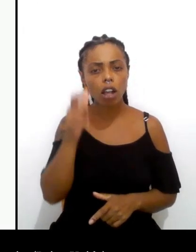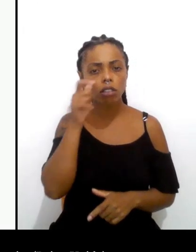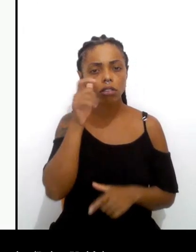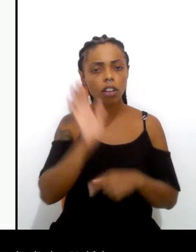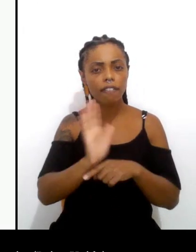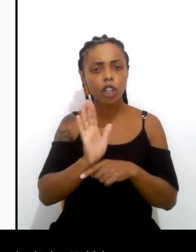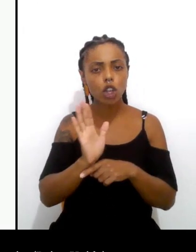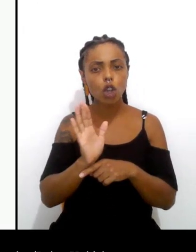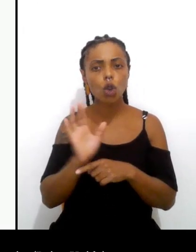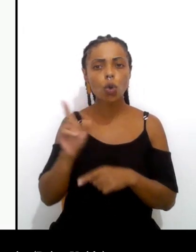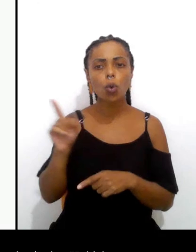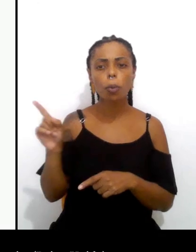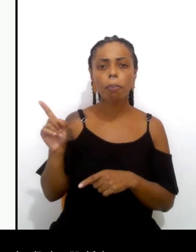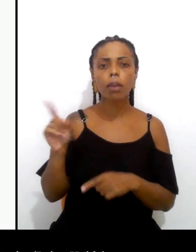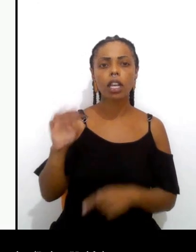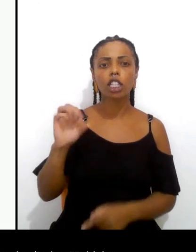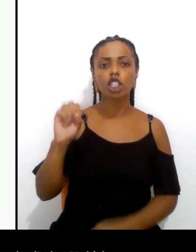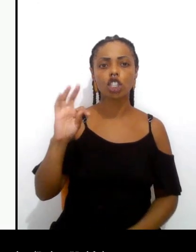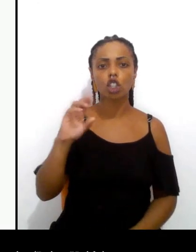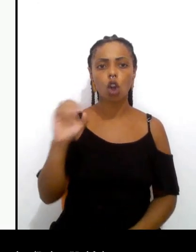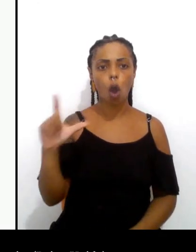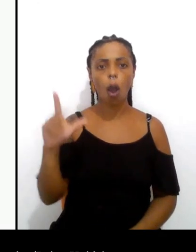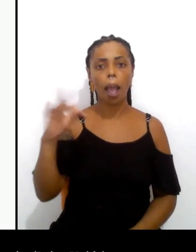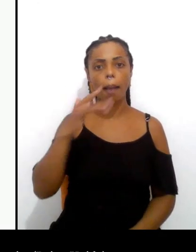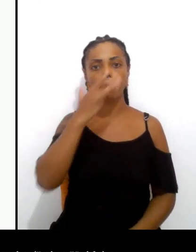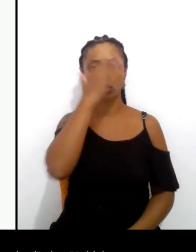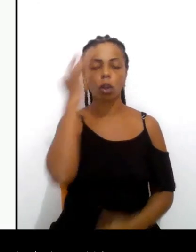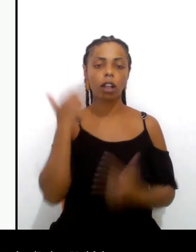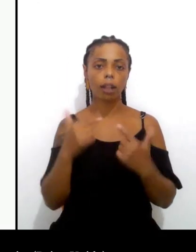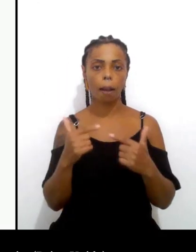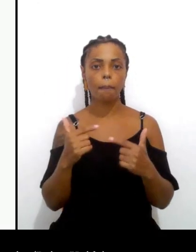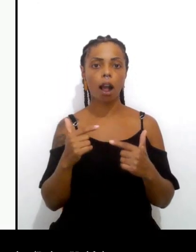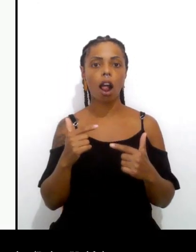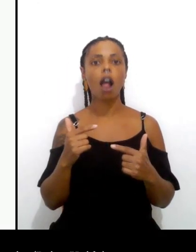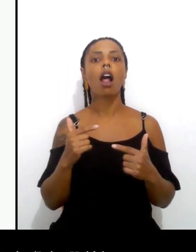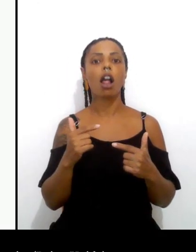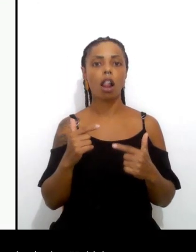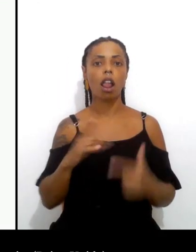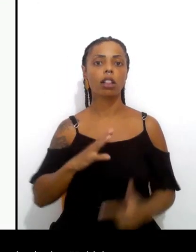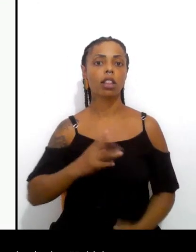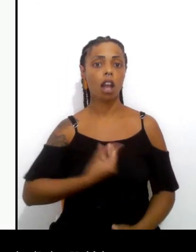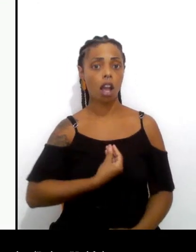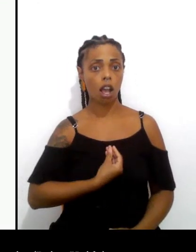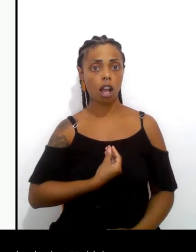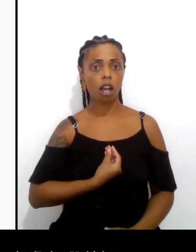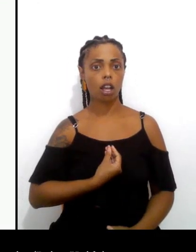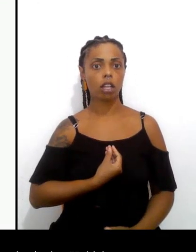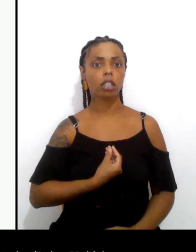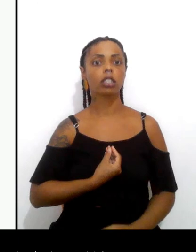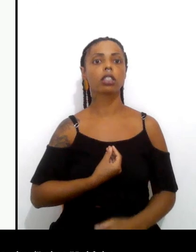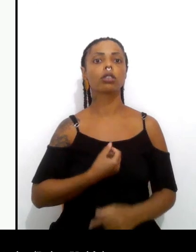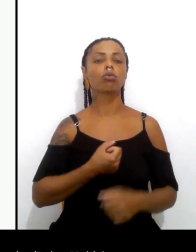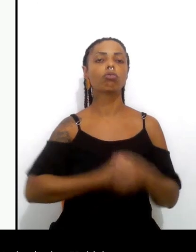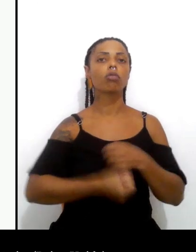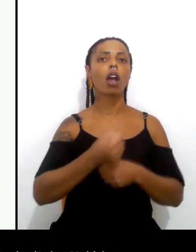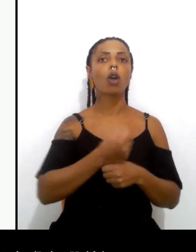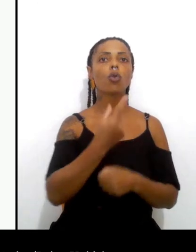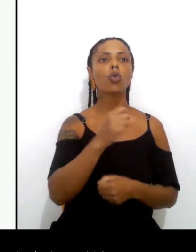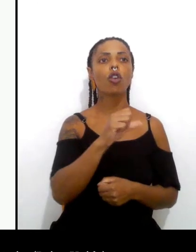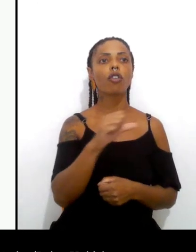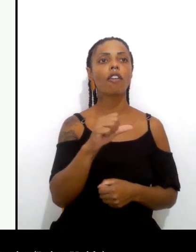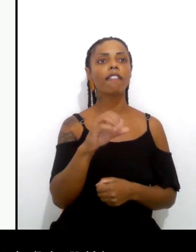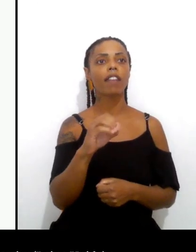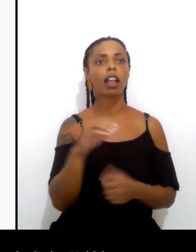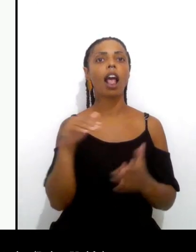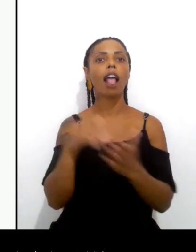trans trabalhadores do sexo trans na década de 1990 e até o início do século 21